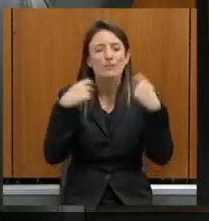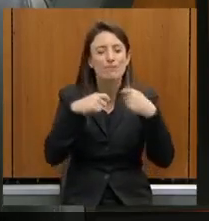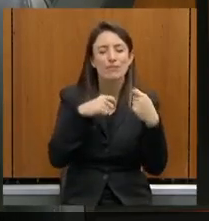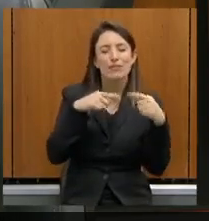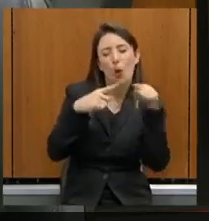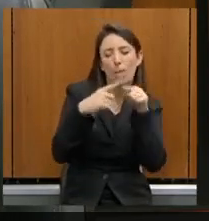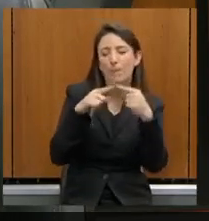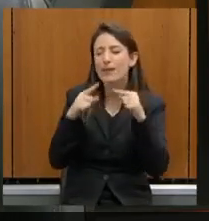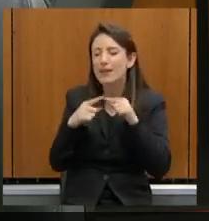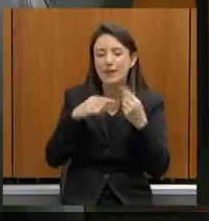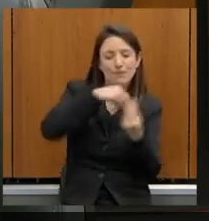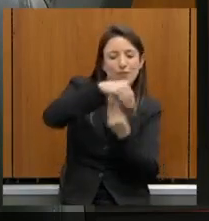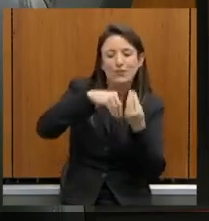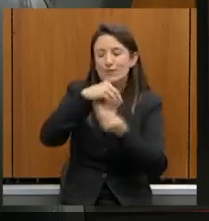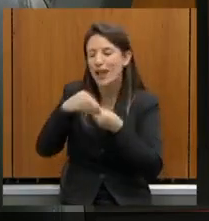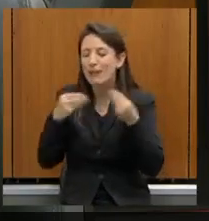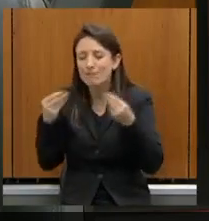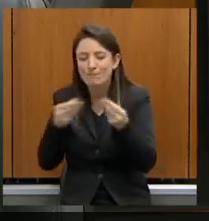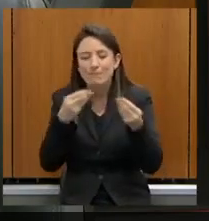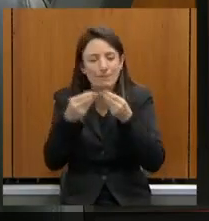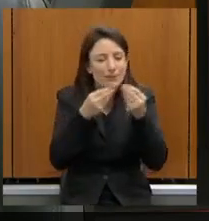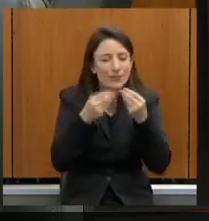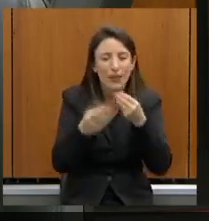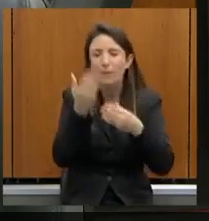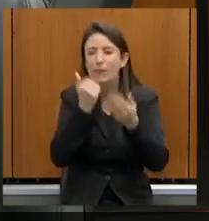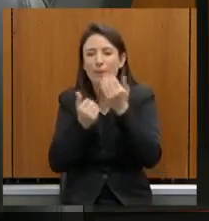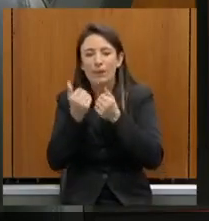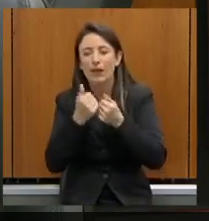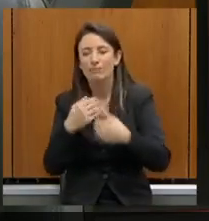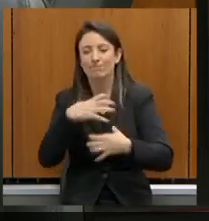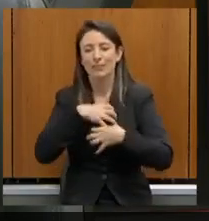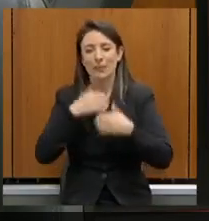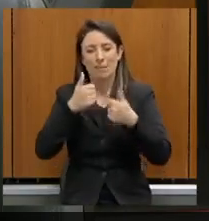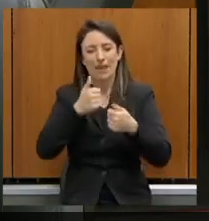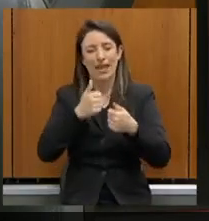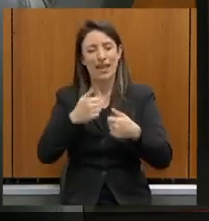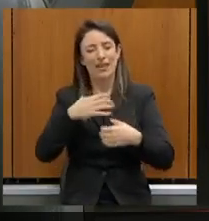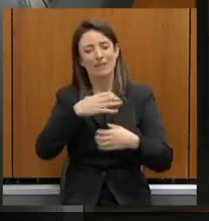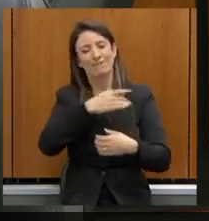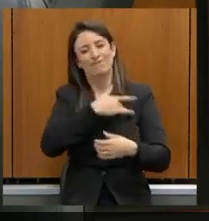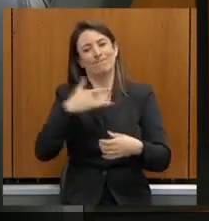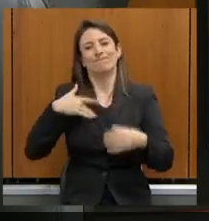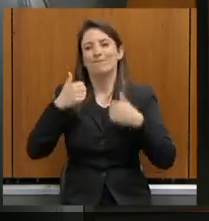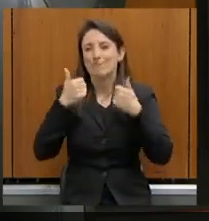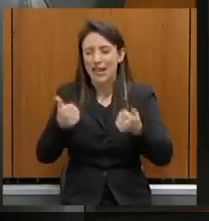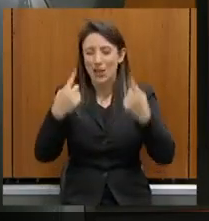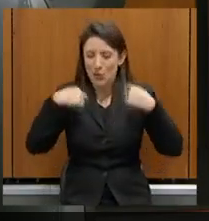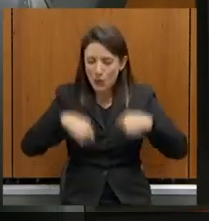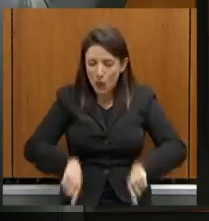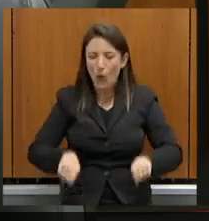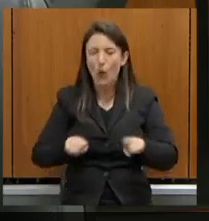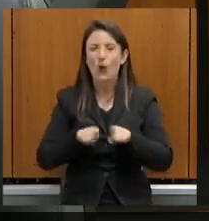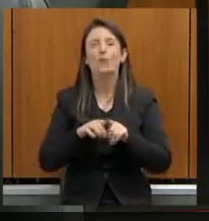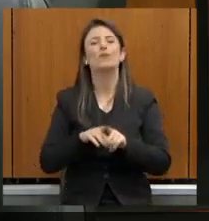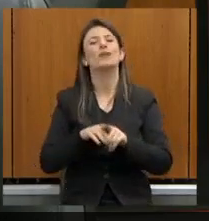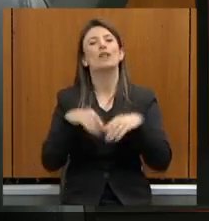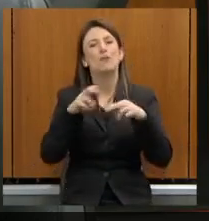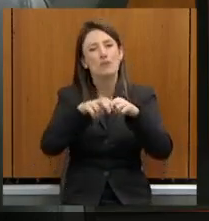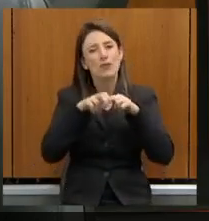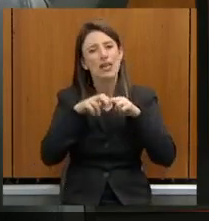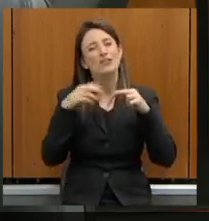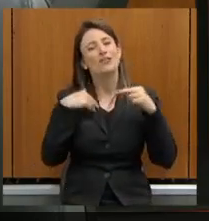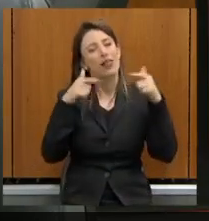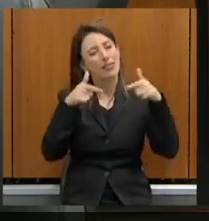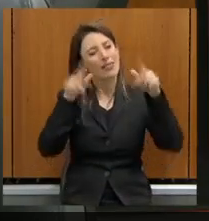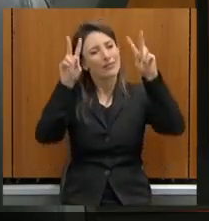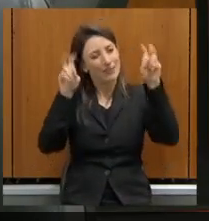também de fazer bem ao corpo e fazer bem à alma a nossa coisa. Então, eu chamo de Cozinha Mineira. Então, o edital de 2 milhões, é uma ação